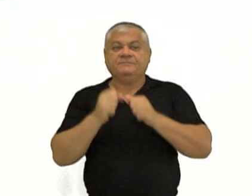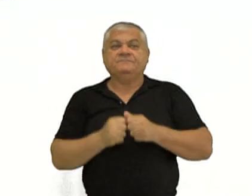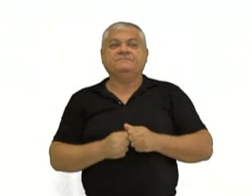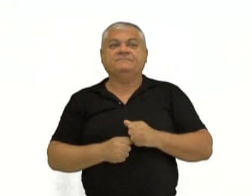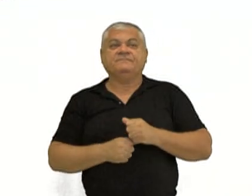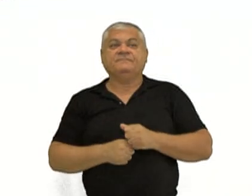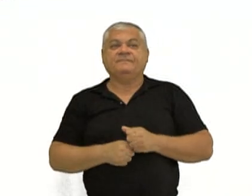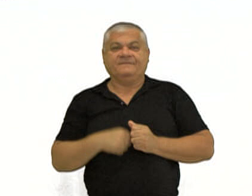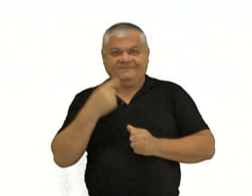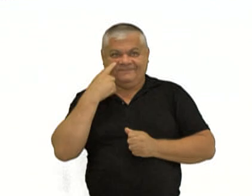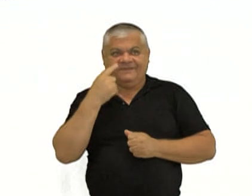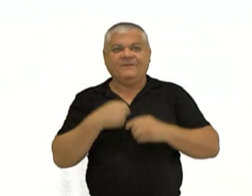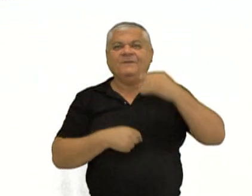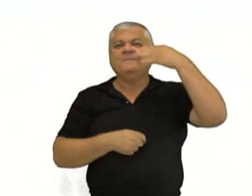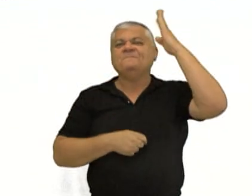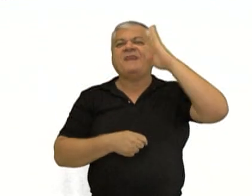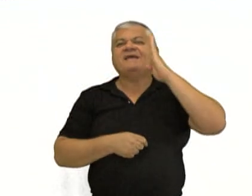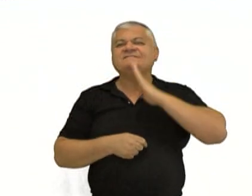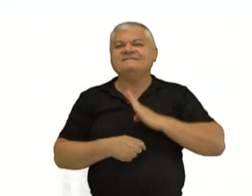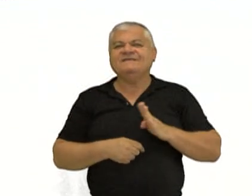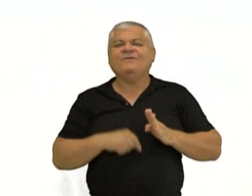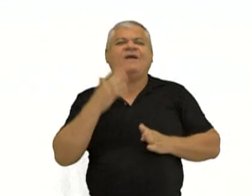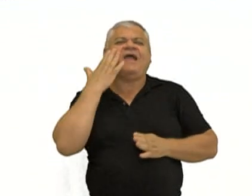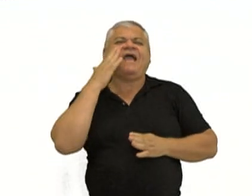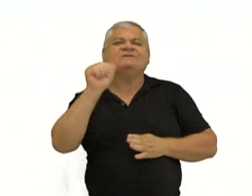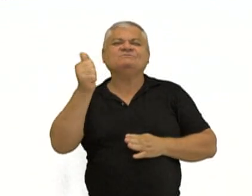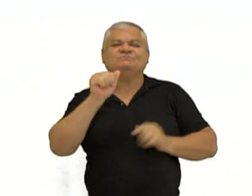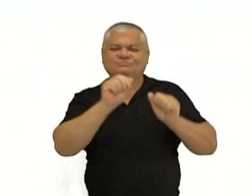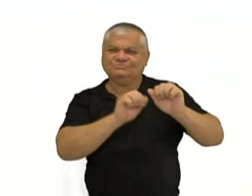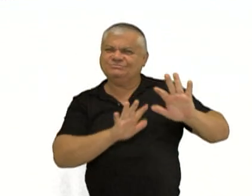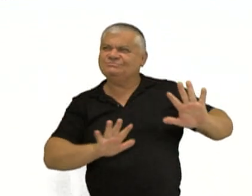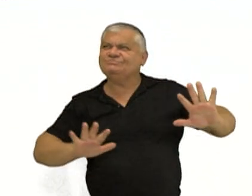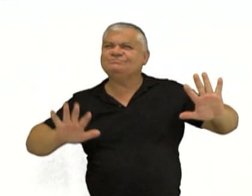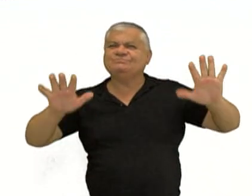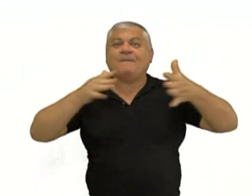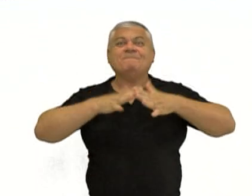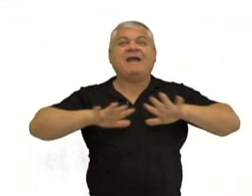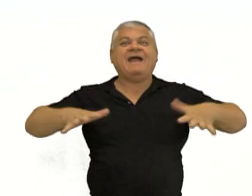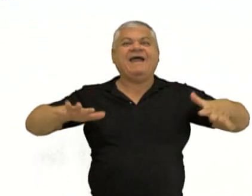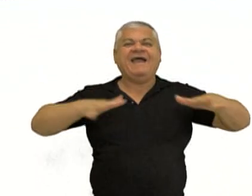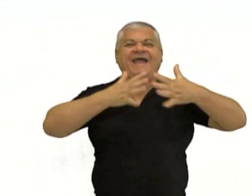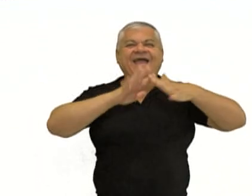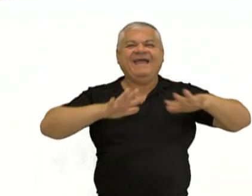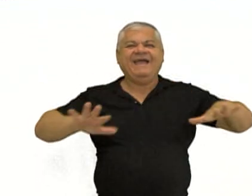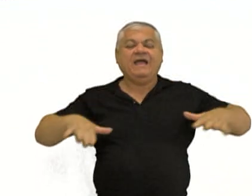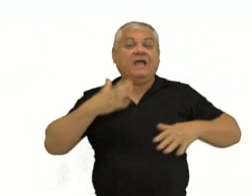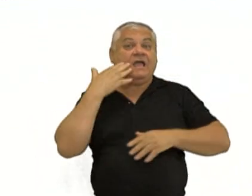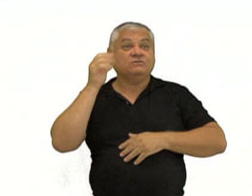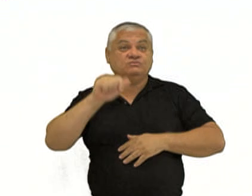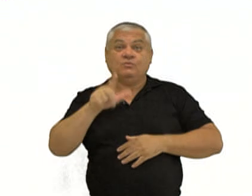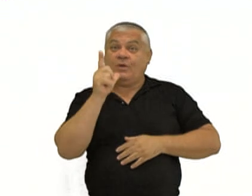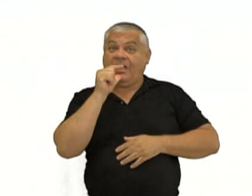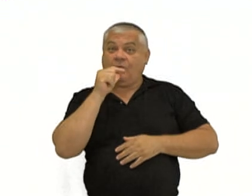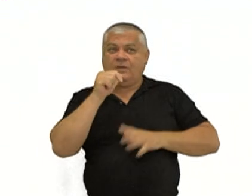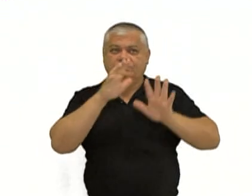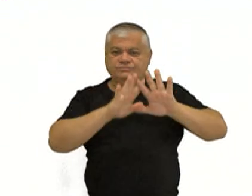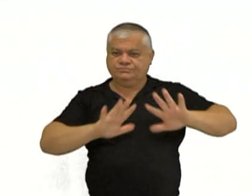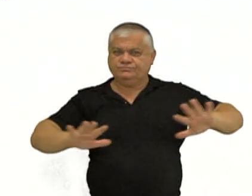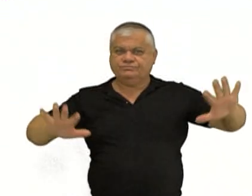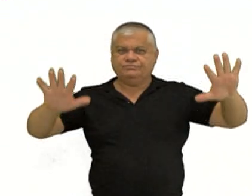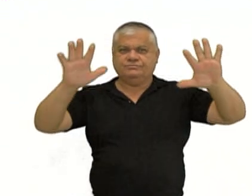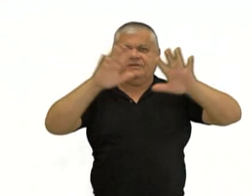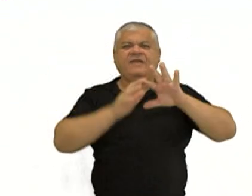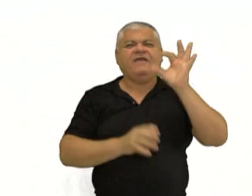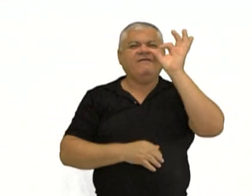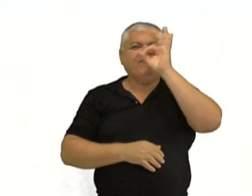aqui as áreas que são de oceanos e mares, estão em azul, né, toda a parte de água, e as áreas que nós